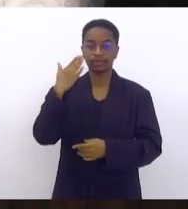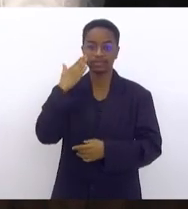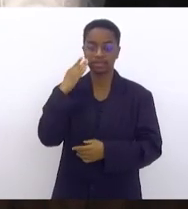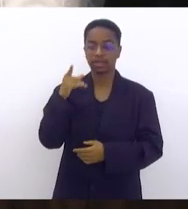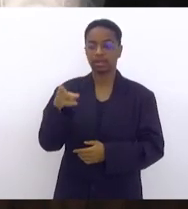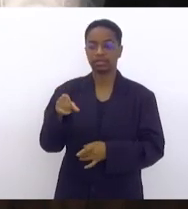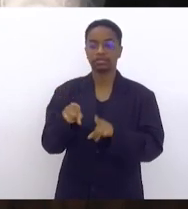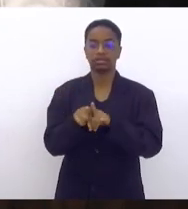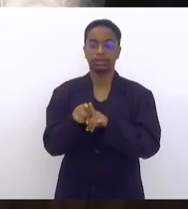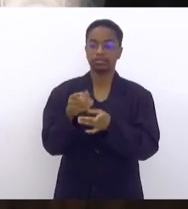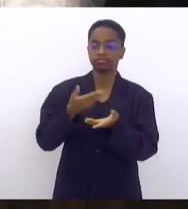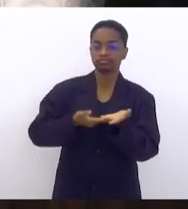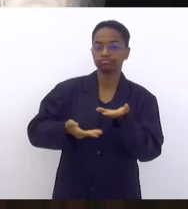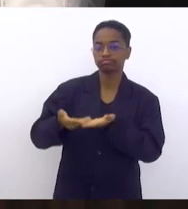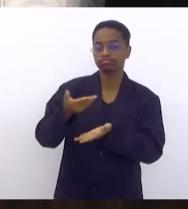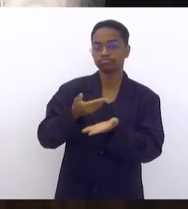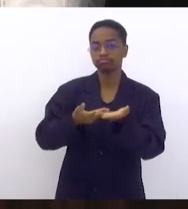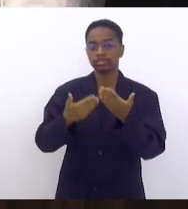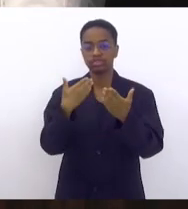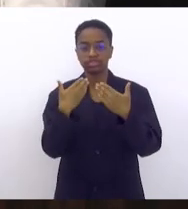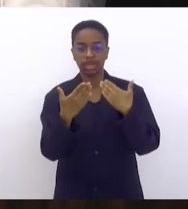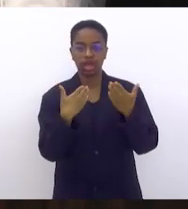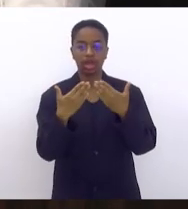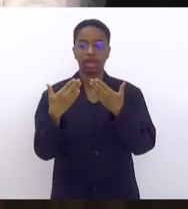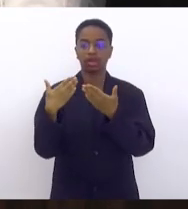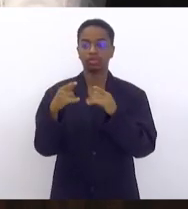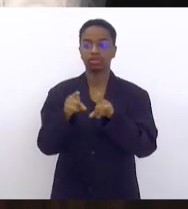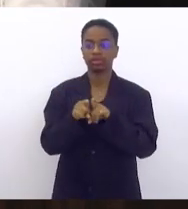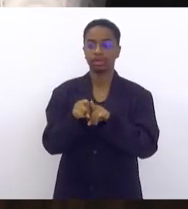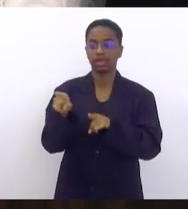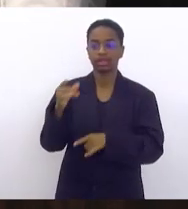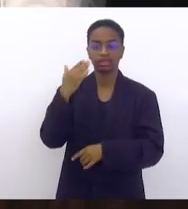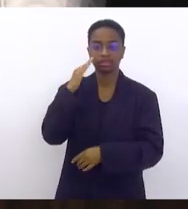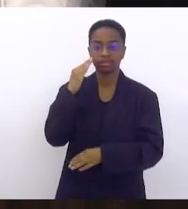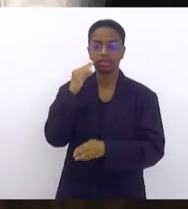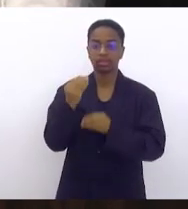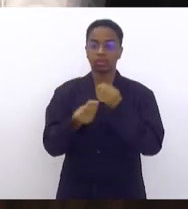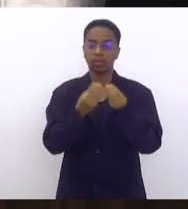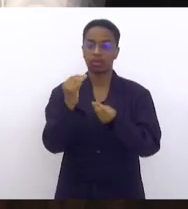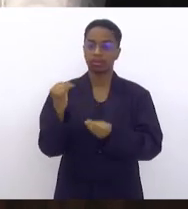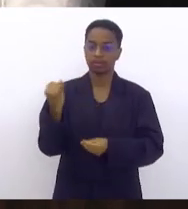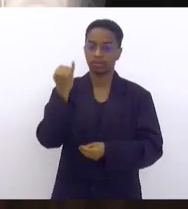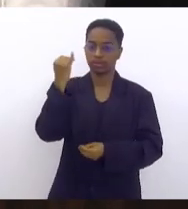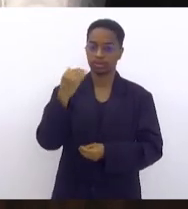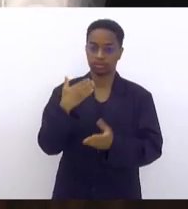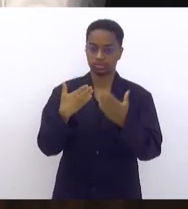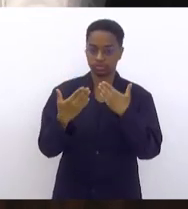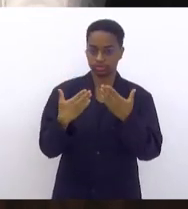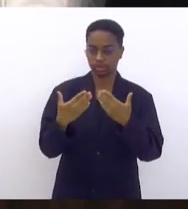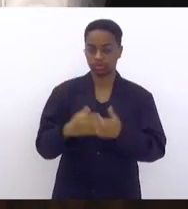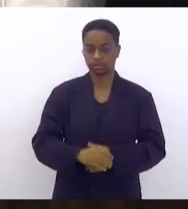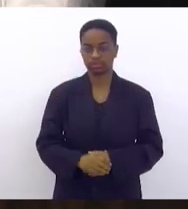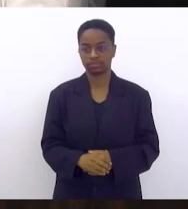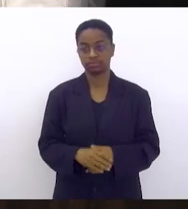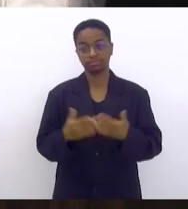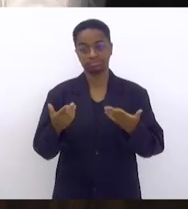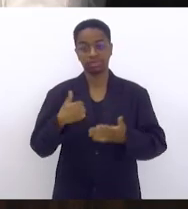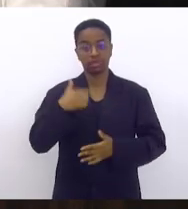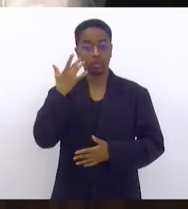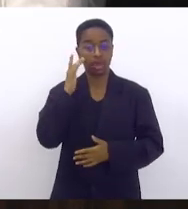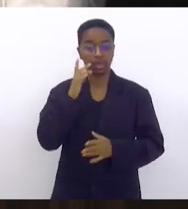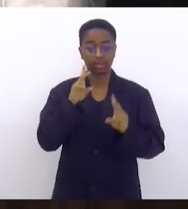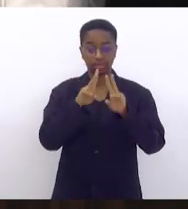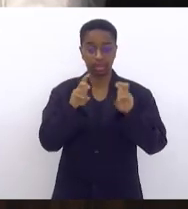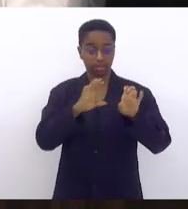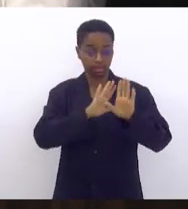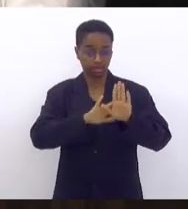diálogo, uma pessoa que entende a importância do diálogo, né. Eu acho que a questão ideológica é importante,